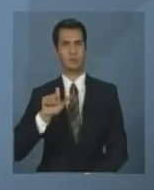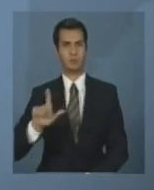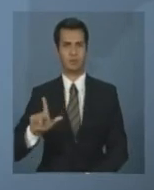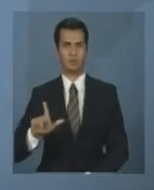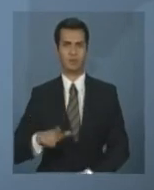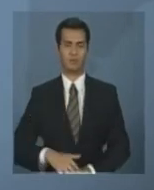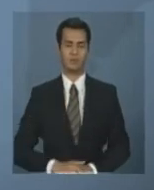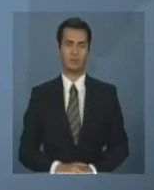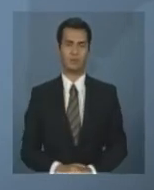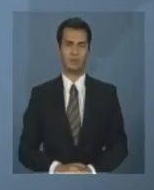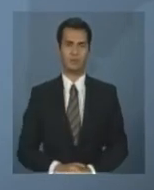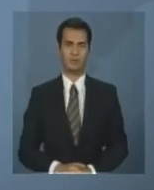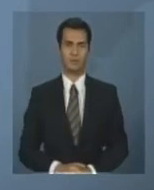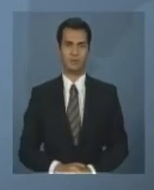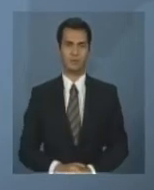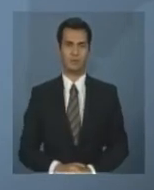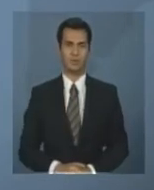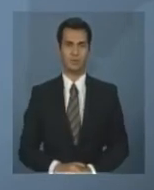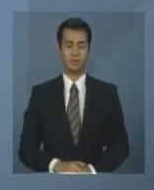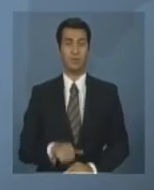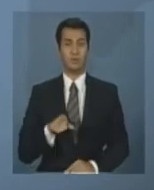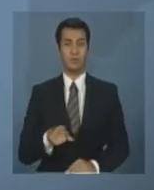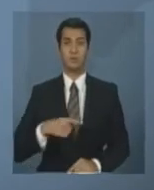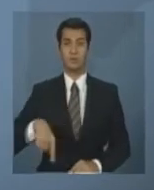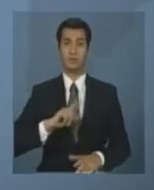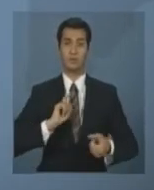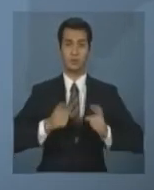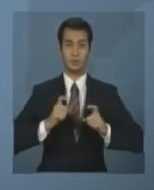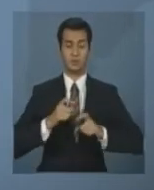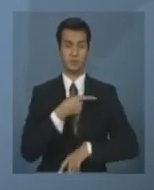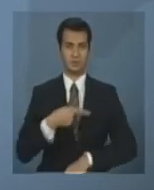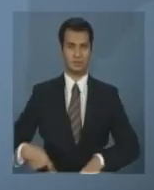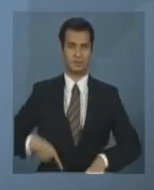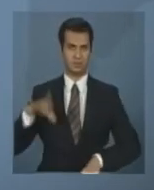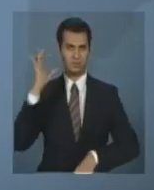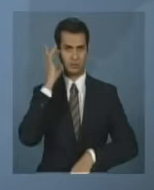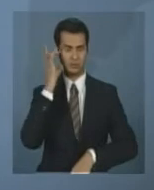Caribenhos, CELAC. Reuniões que a presidenta